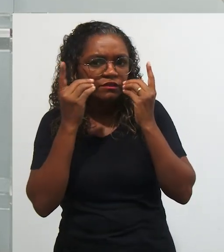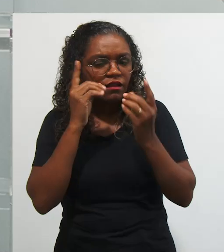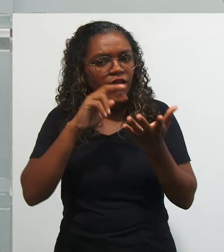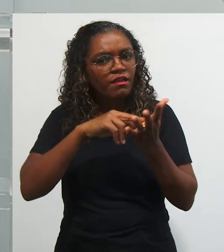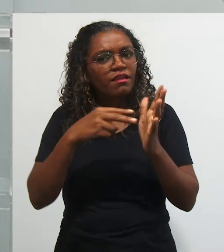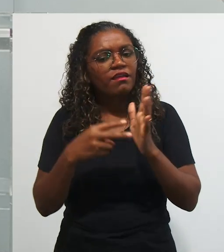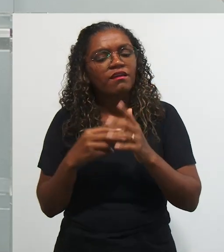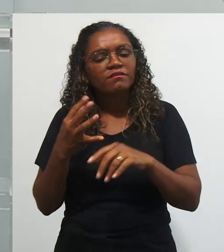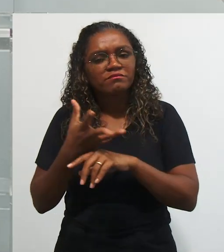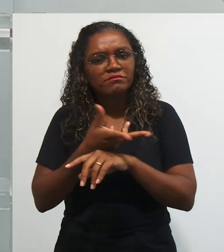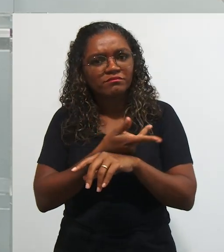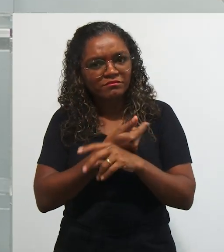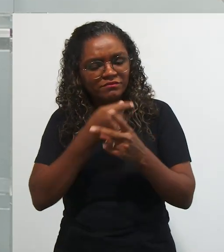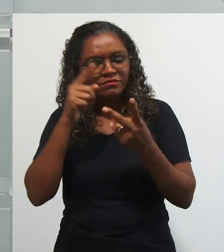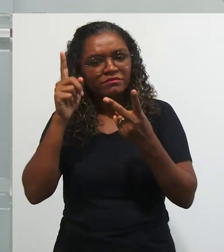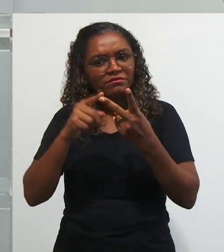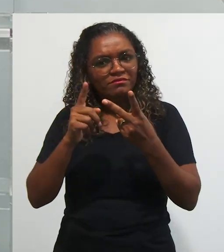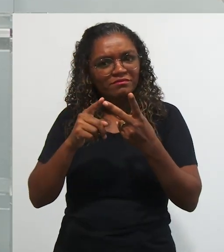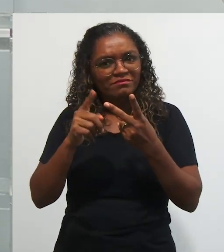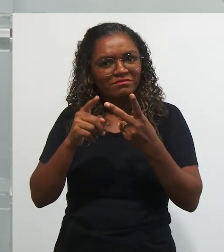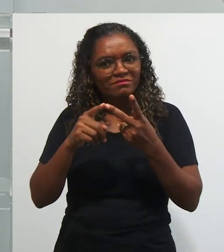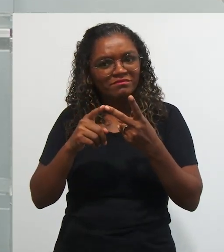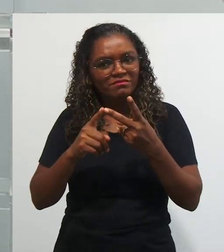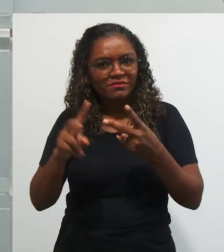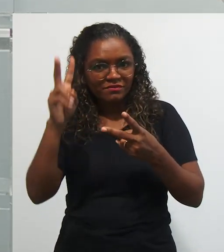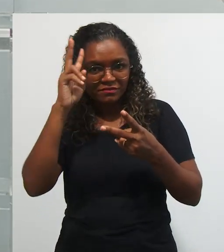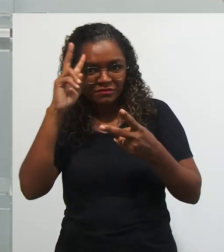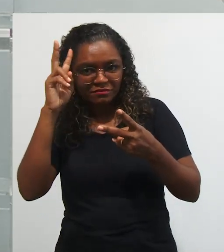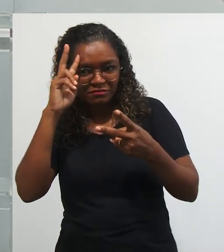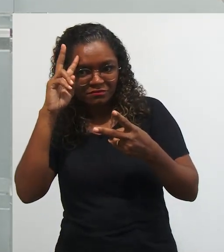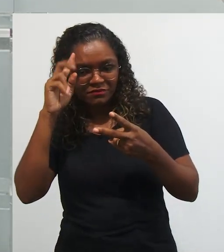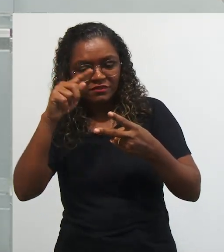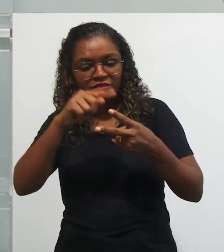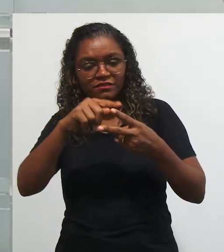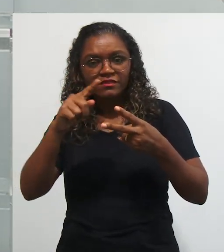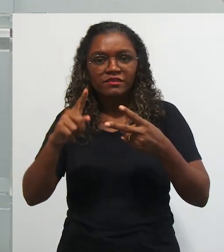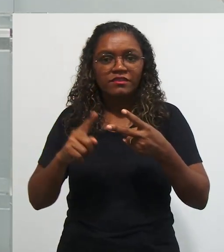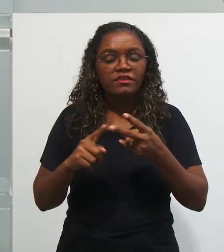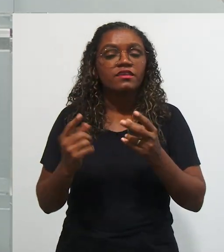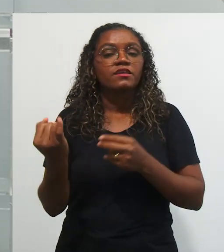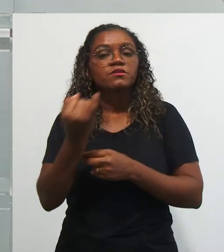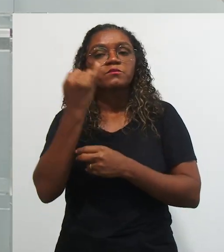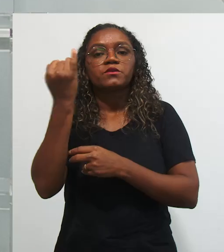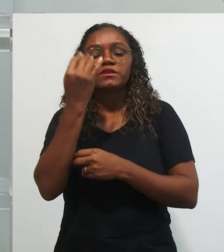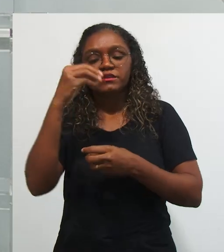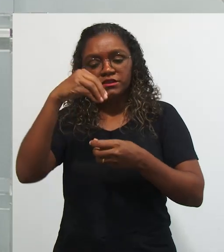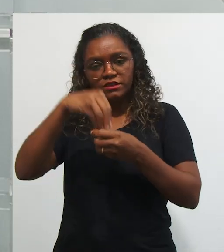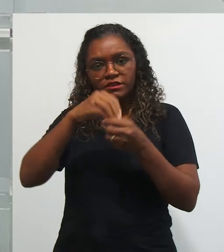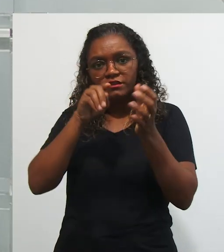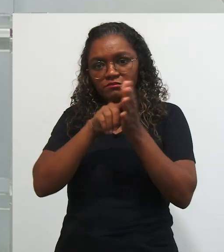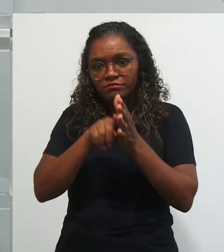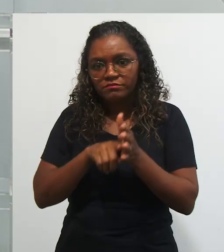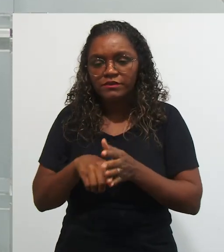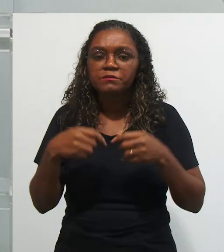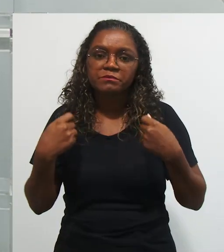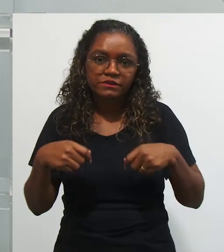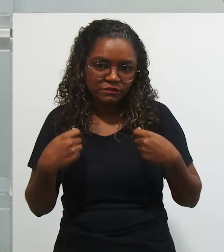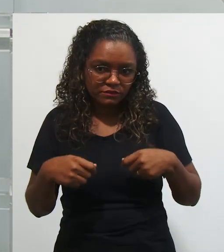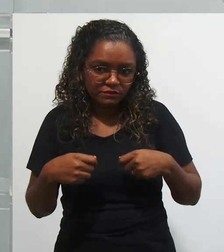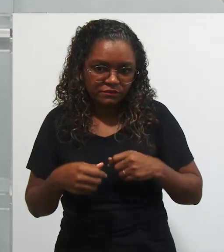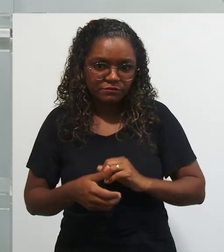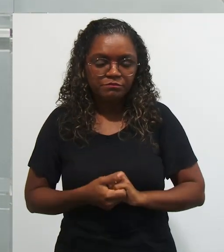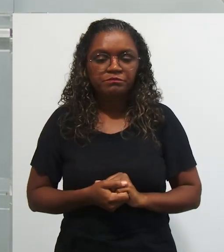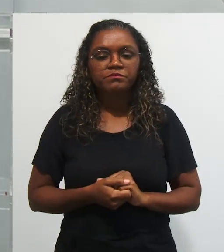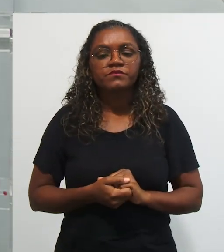é a qualidade política da pesquisa. Para ele, a pesquisa tem que ter esses 2 elementos. Sem esses 2 elementos, ela não tem